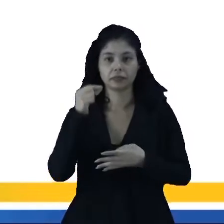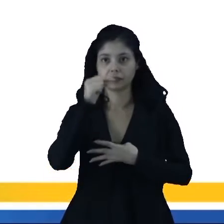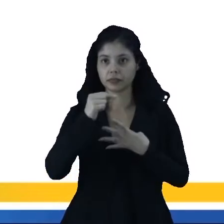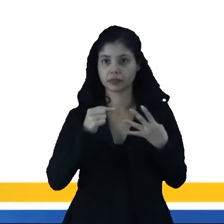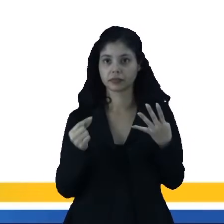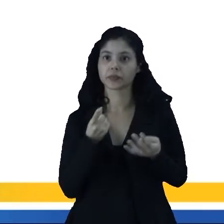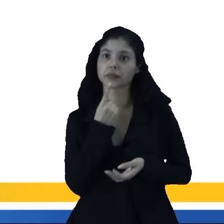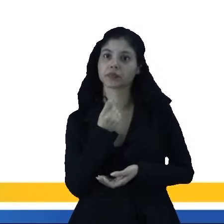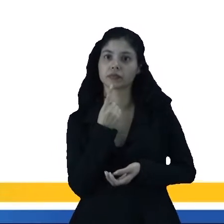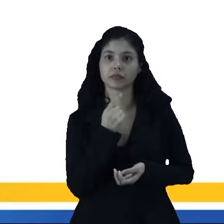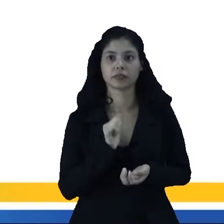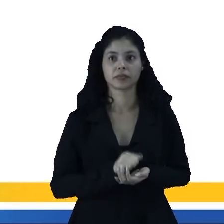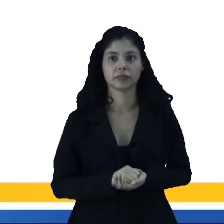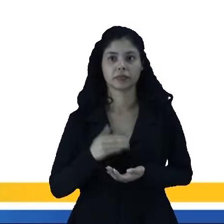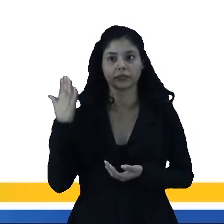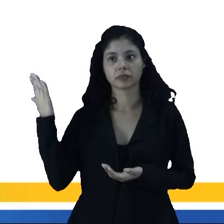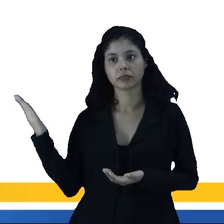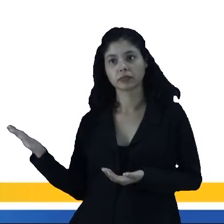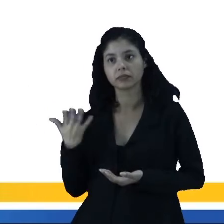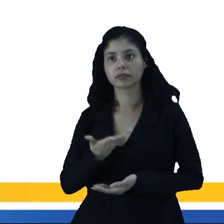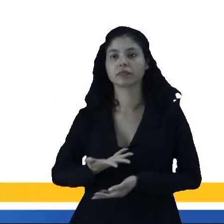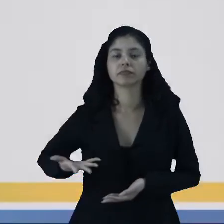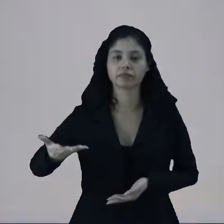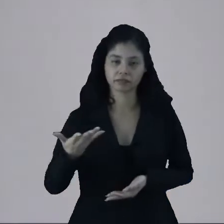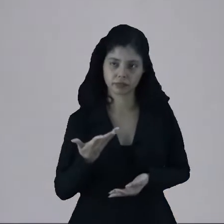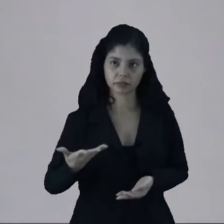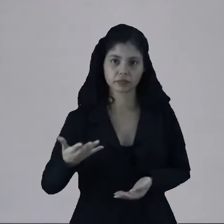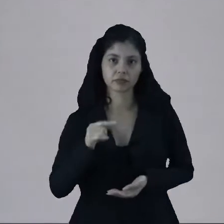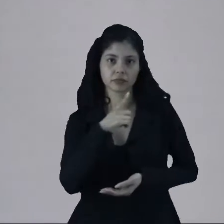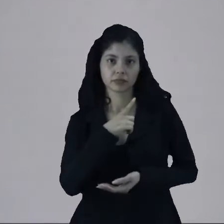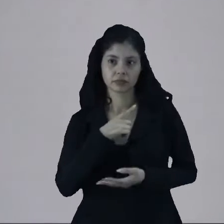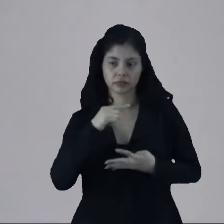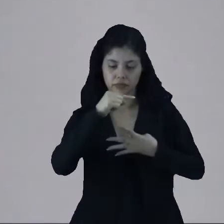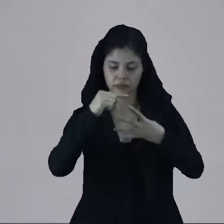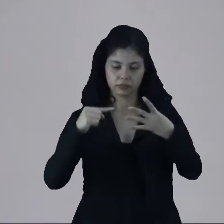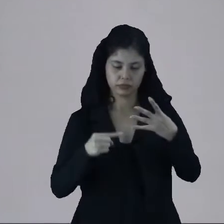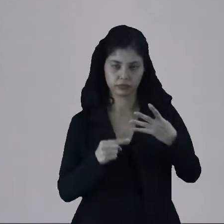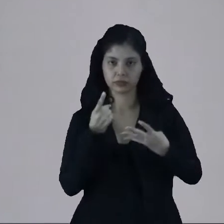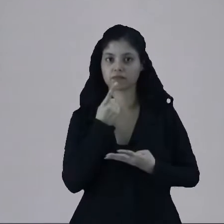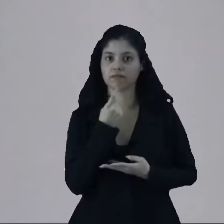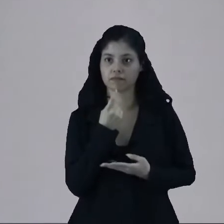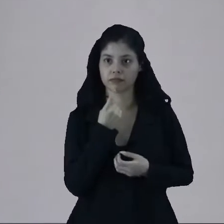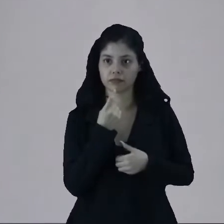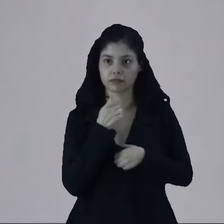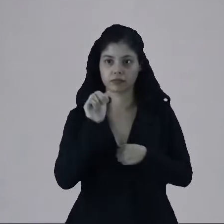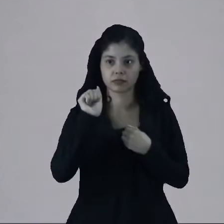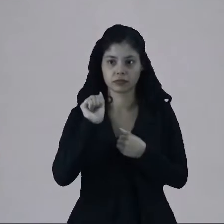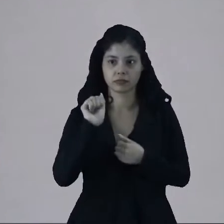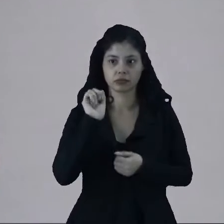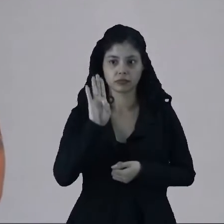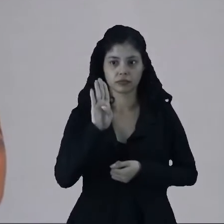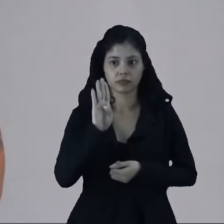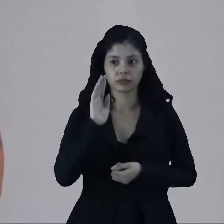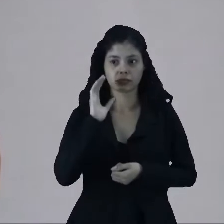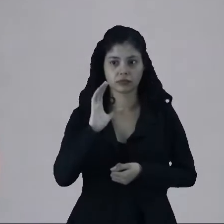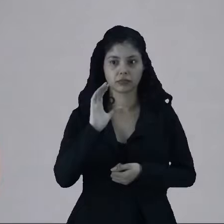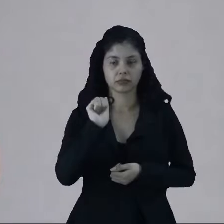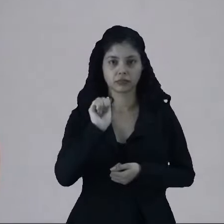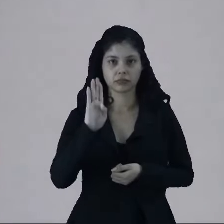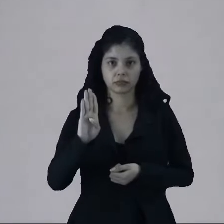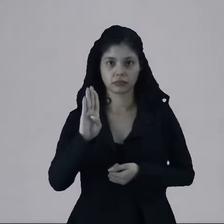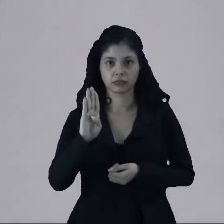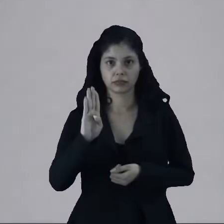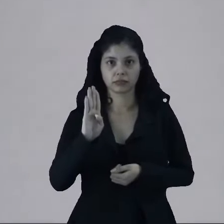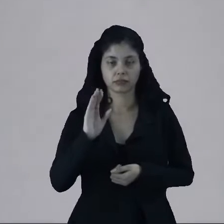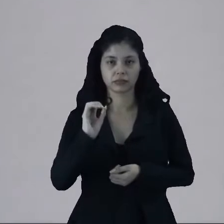tipos sanguíneos. Olha só, então basicamente nós vamos ter 4 tipos sanguíneos, A, B,